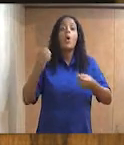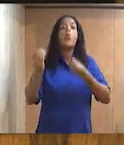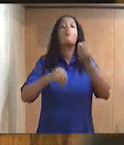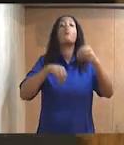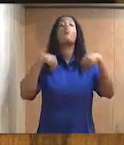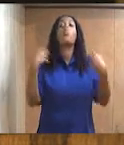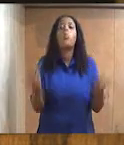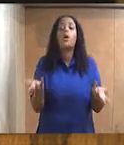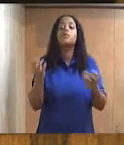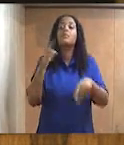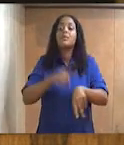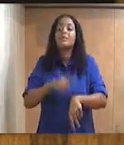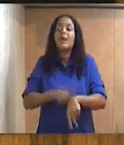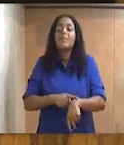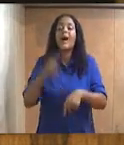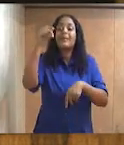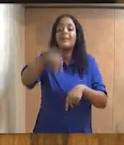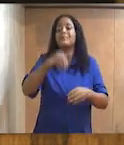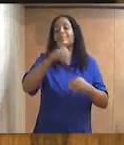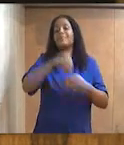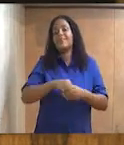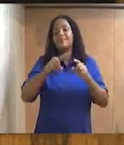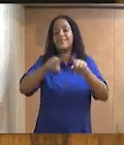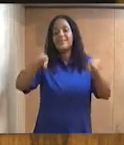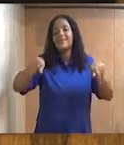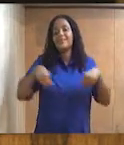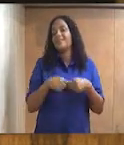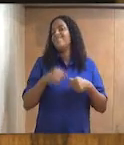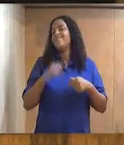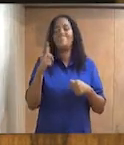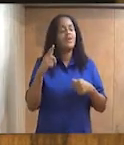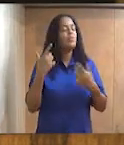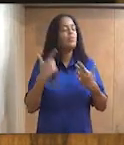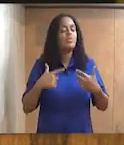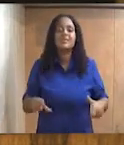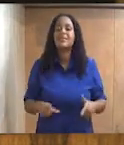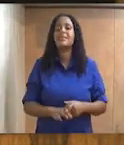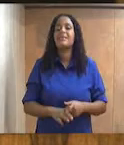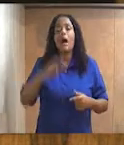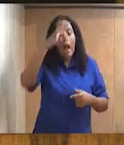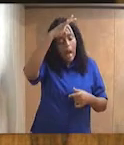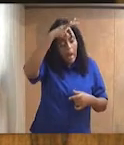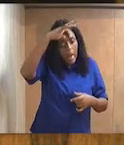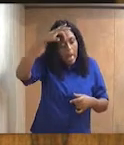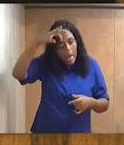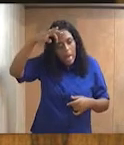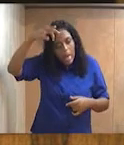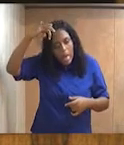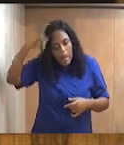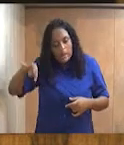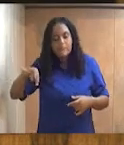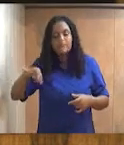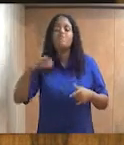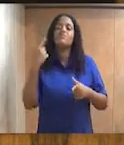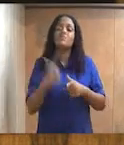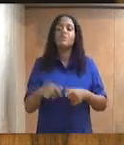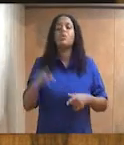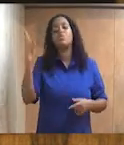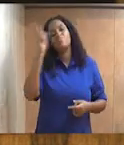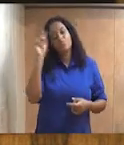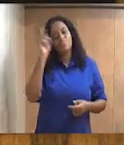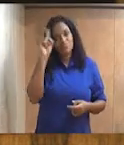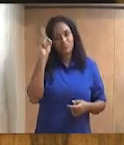tempo aguentaríamos aqui. Pois é, nossas crianças e educadores convivem com isso, senhor